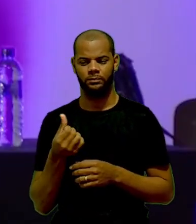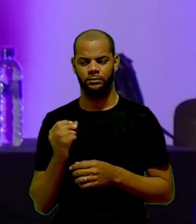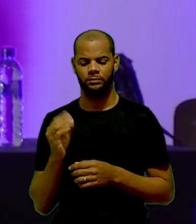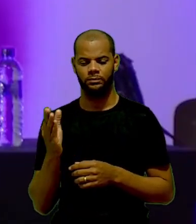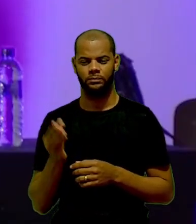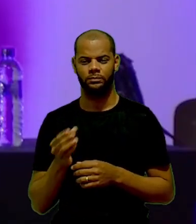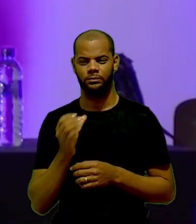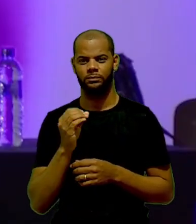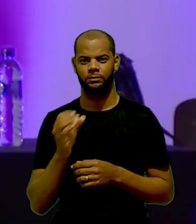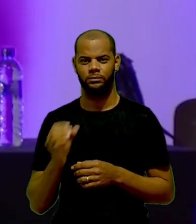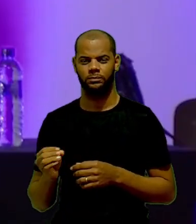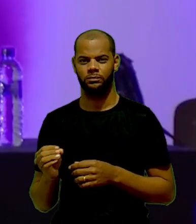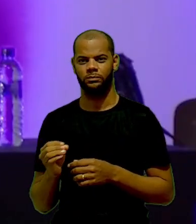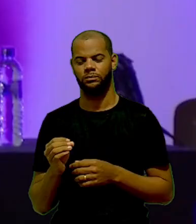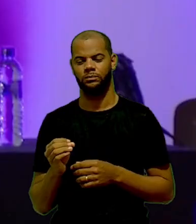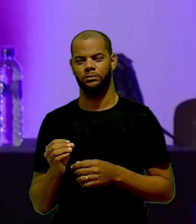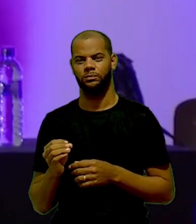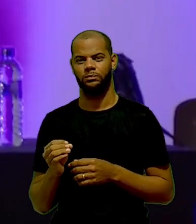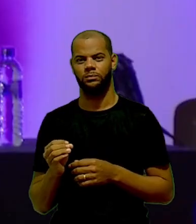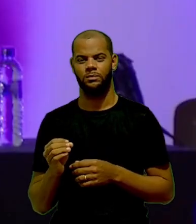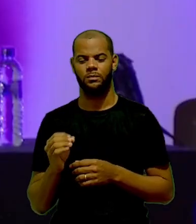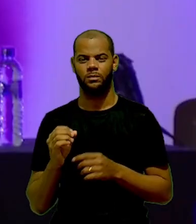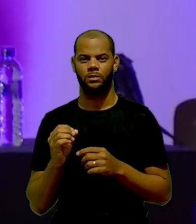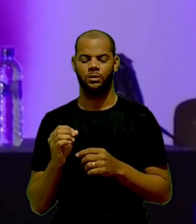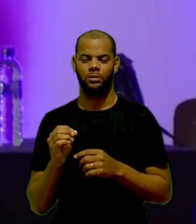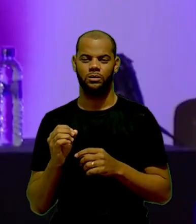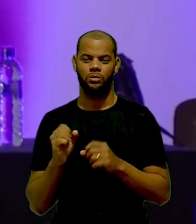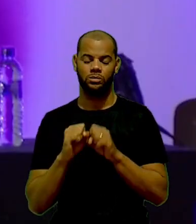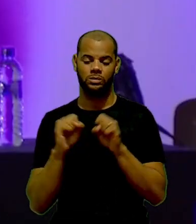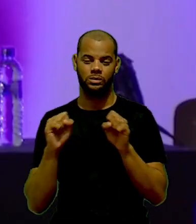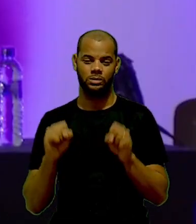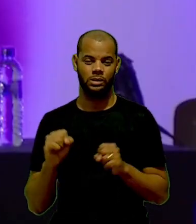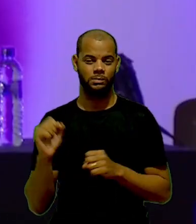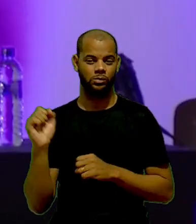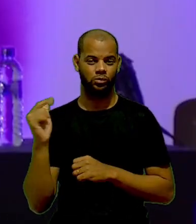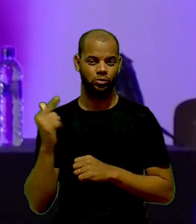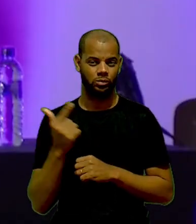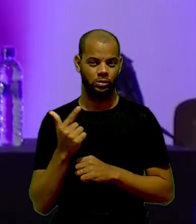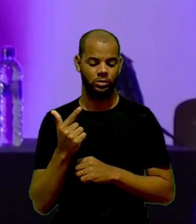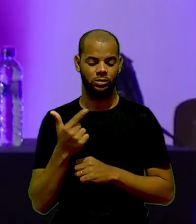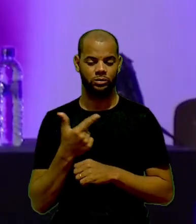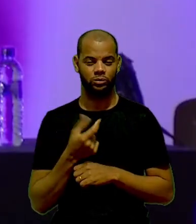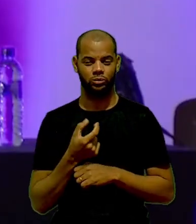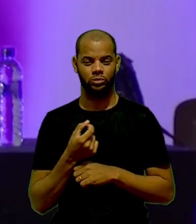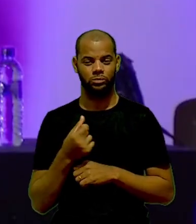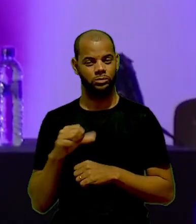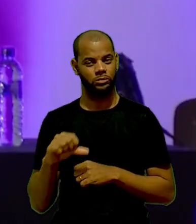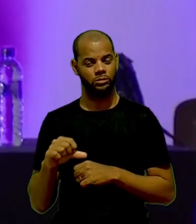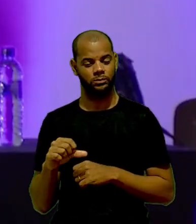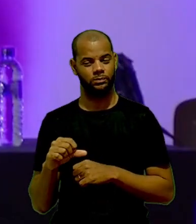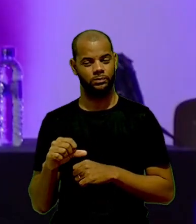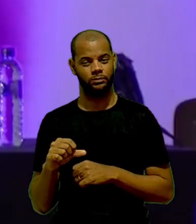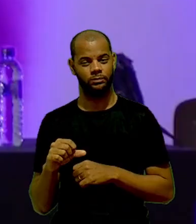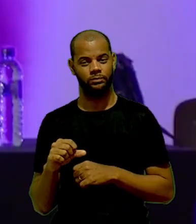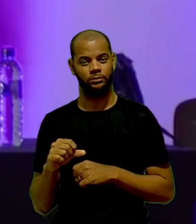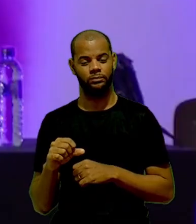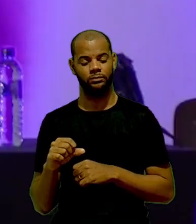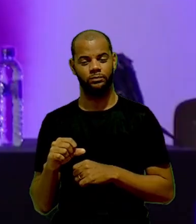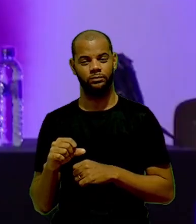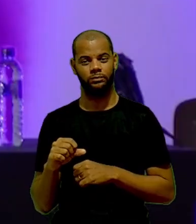60% do custo dos sistemas solares em 2009. Isso fez com